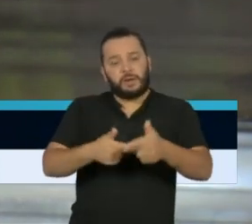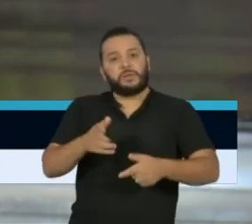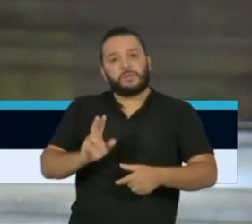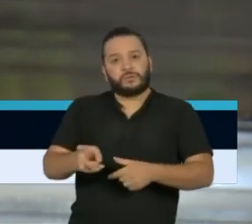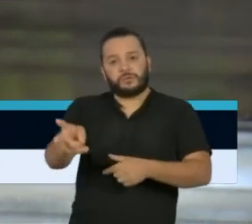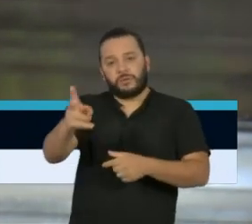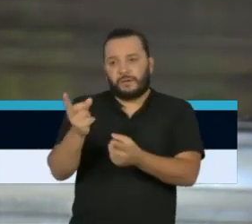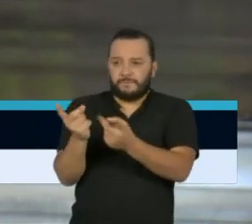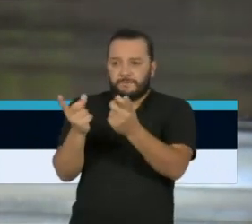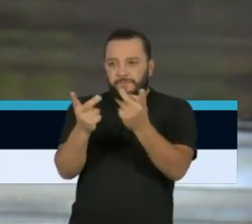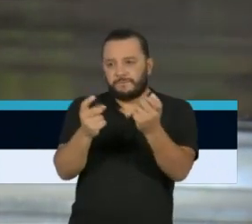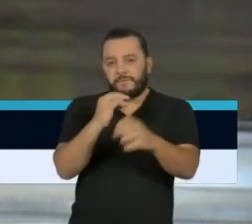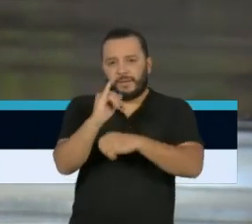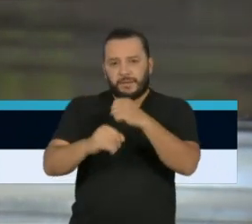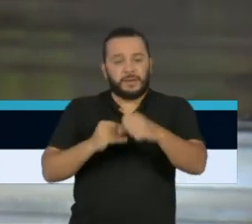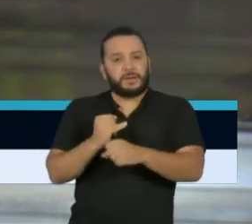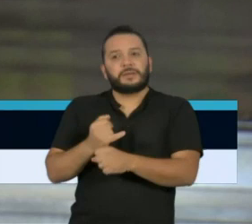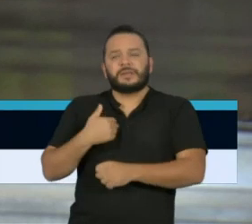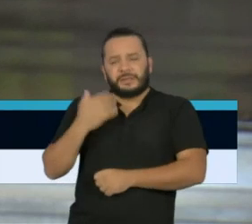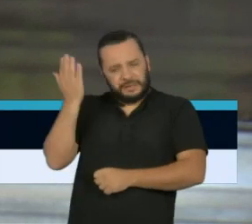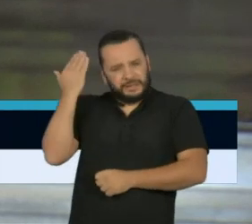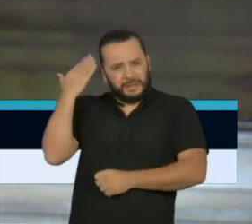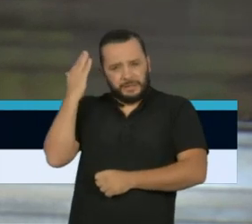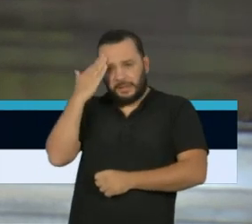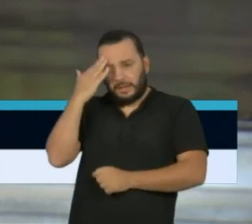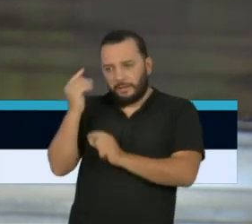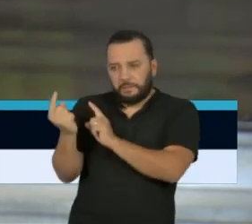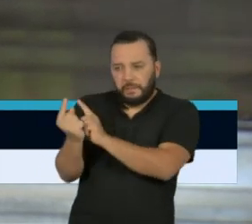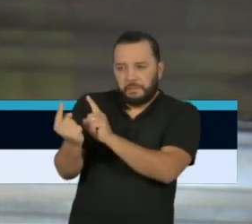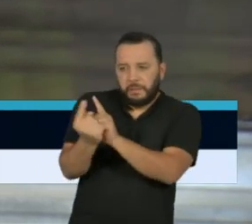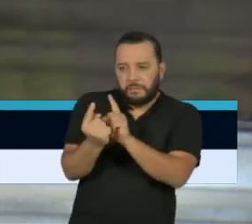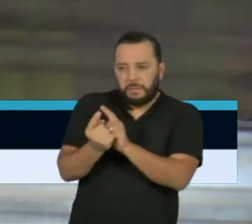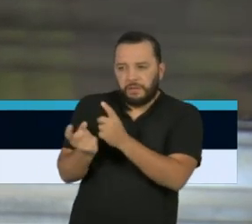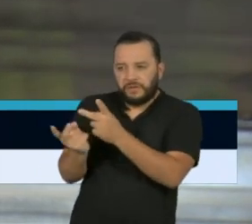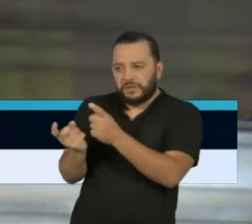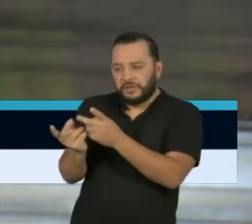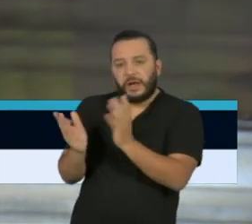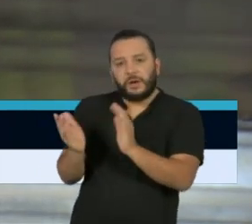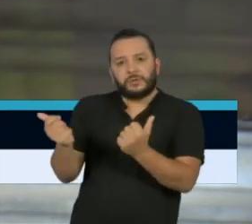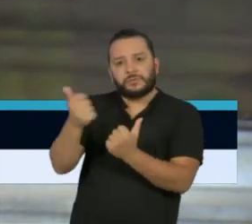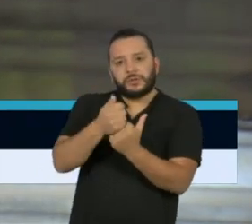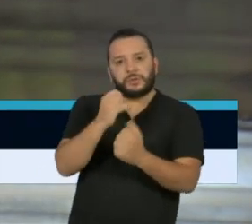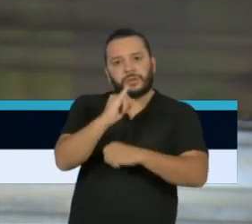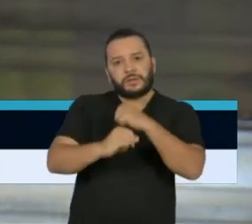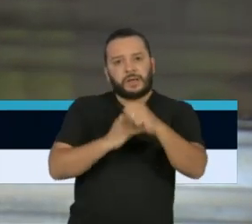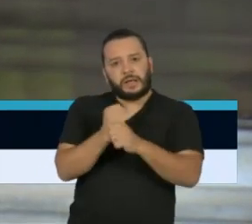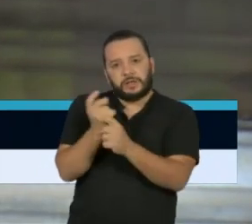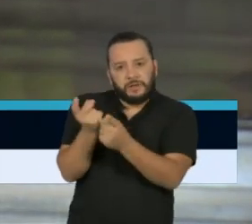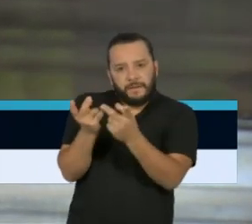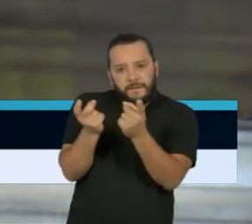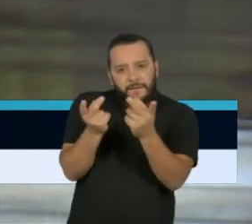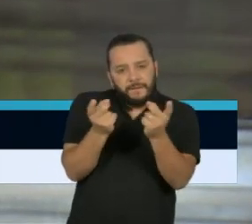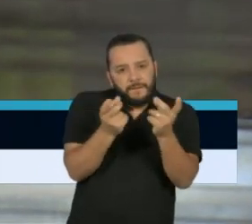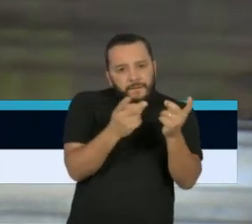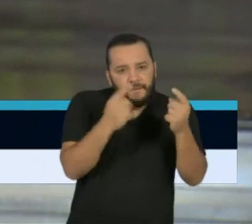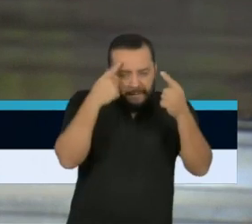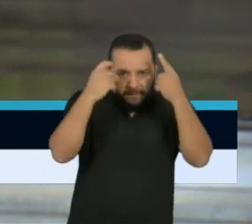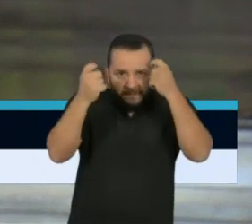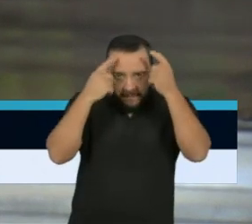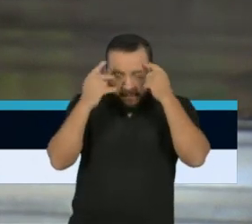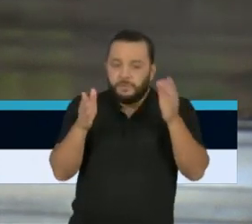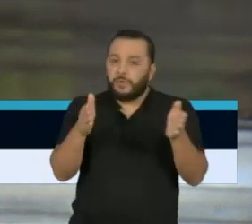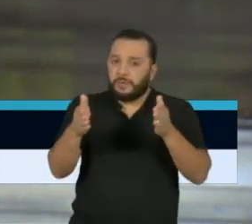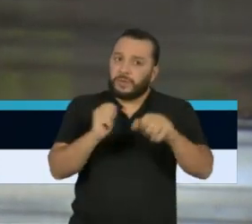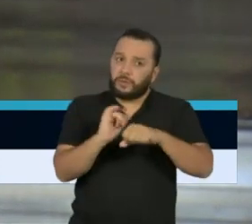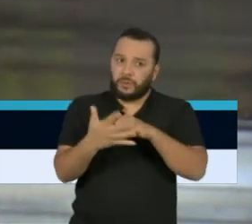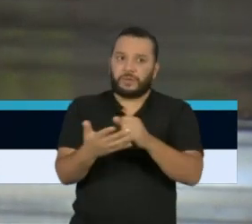mesmo patamar do que tinham presencialmente, mas é uma reação positiva, criativa para a crise